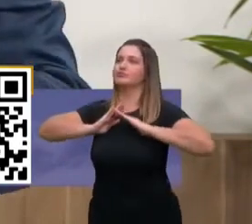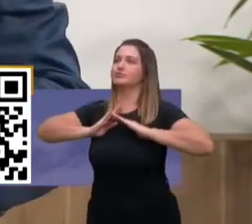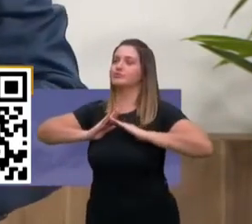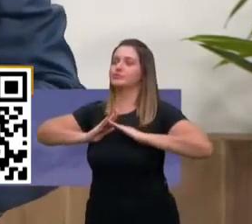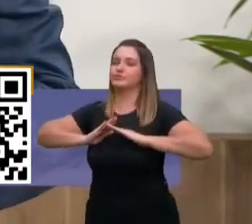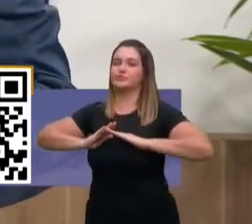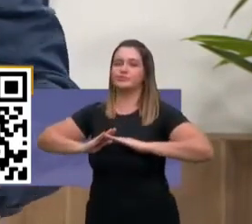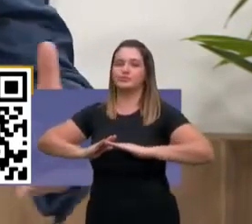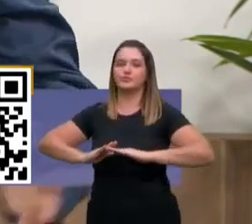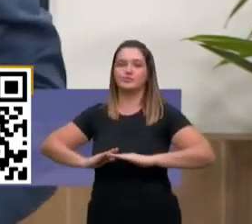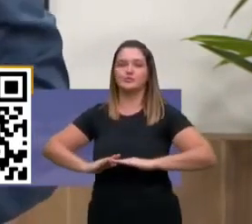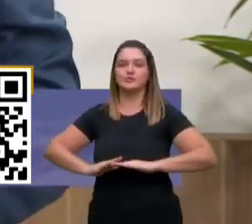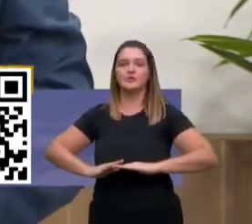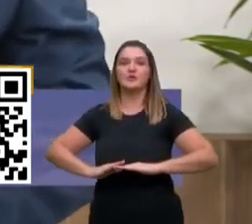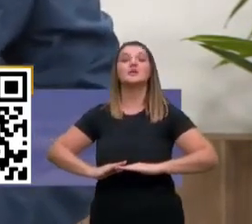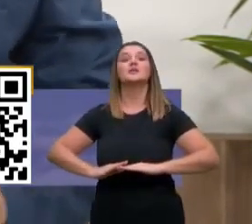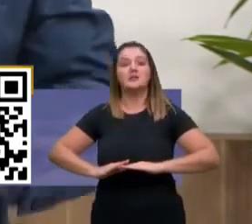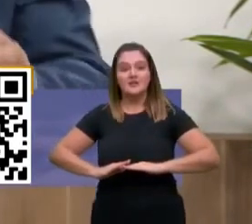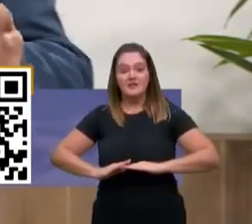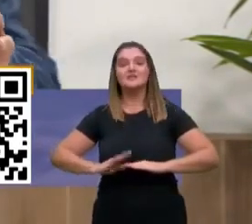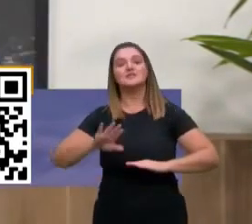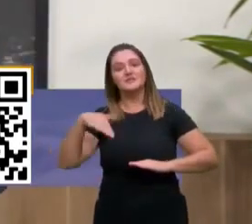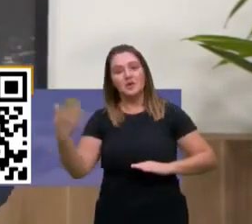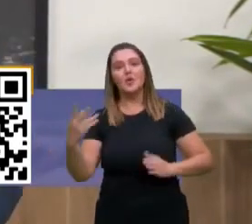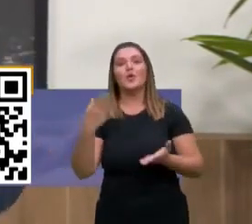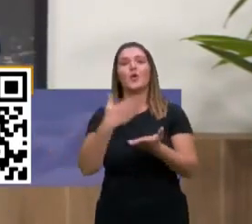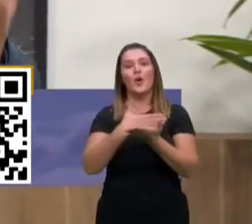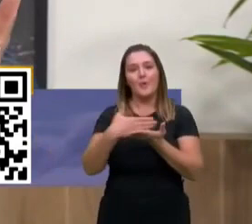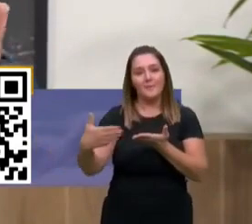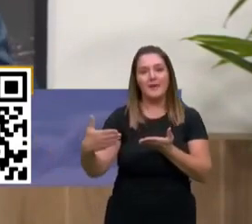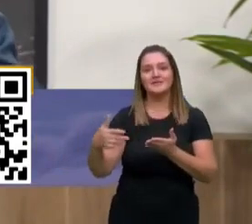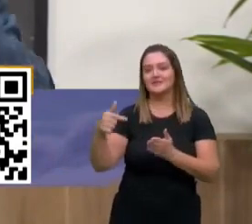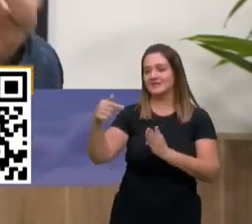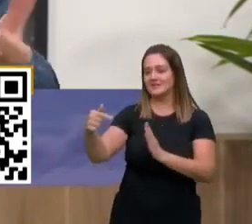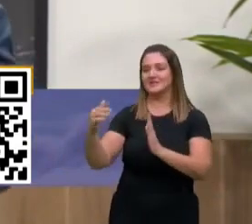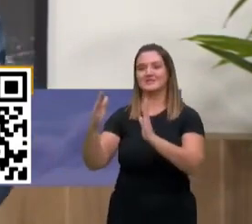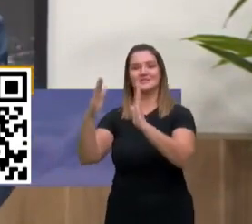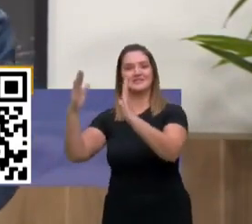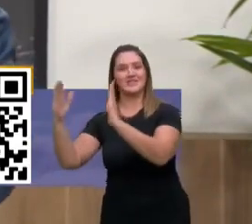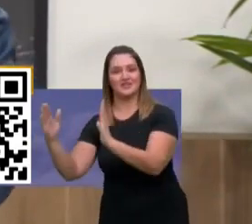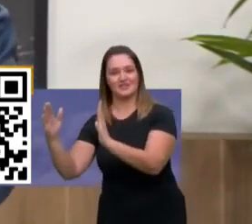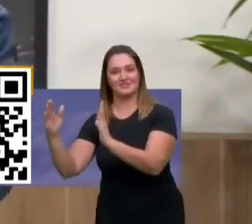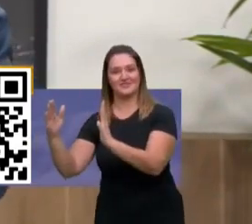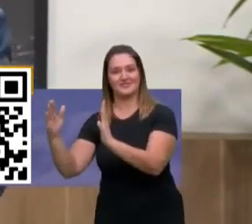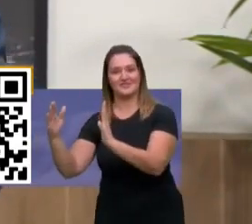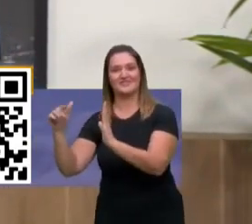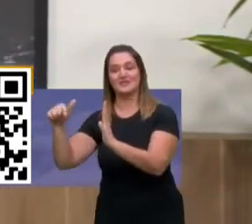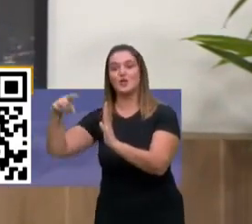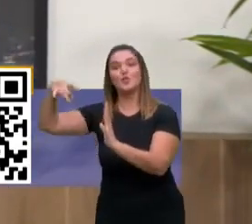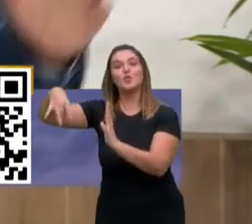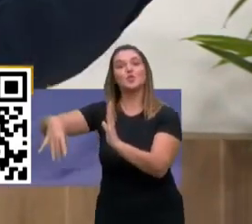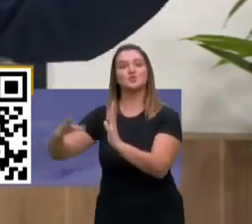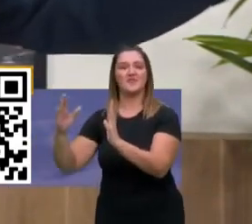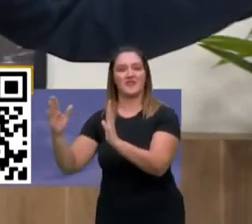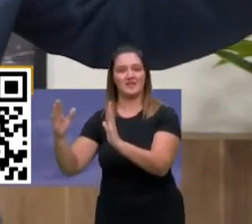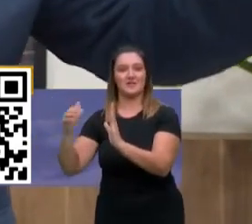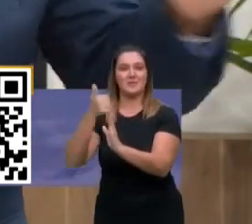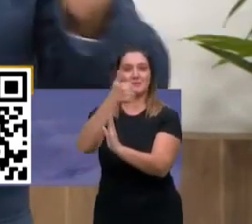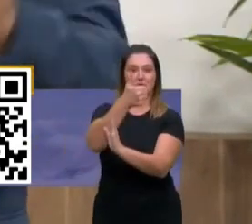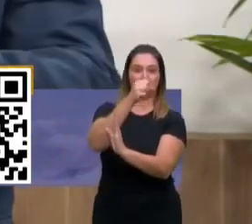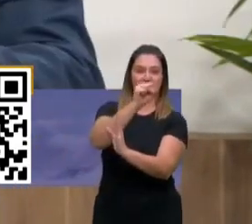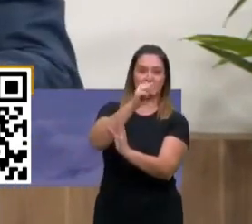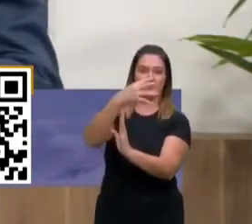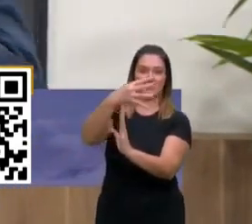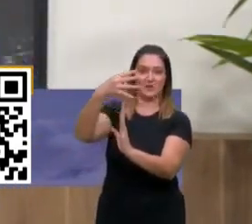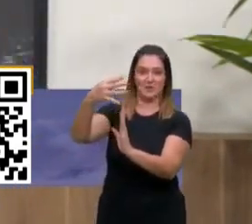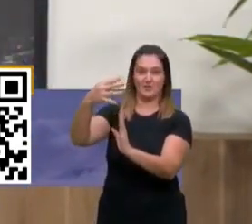situação de que Jesus não veio, então começa a sétima e última fase da igreja cristã. E de